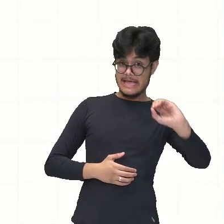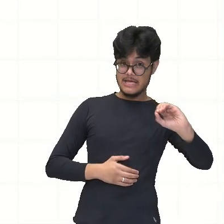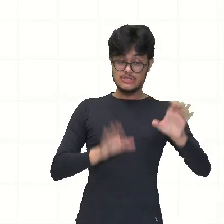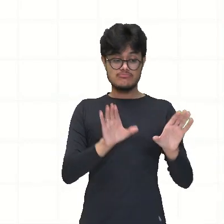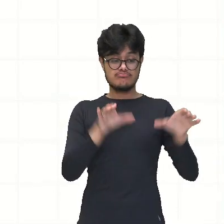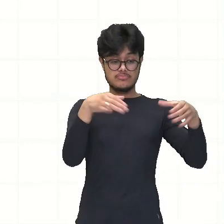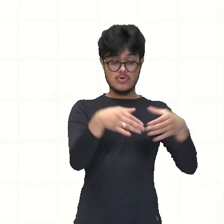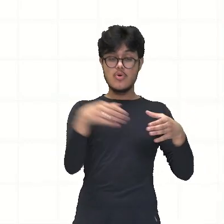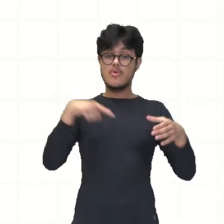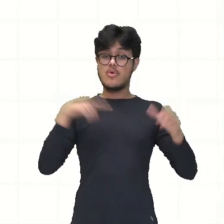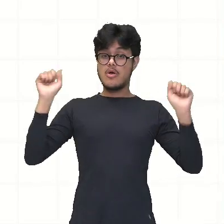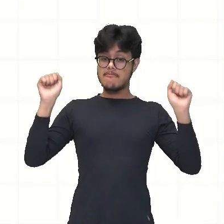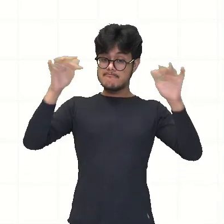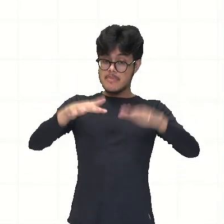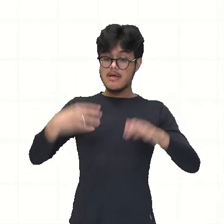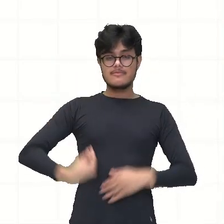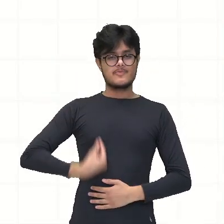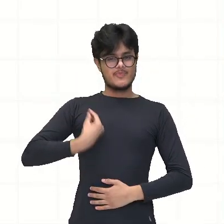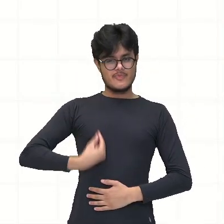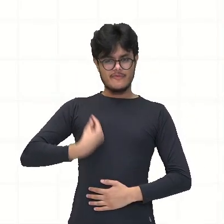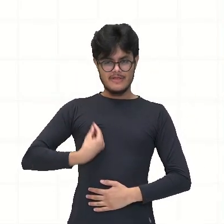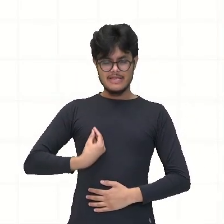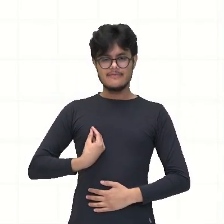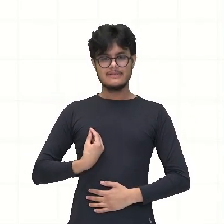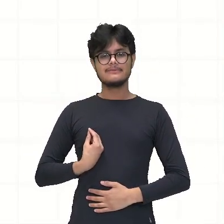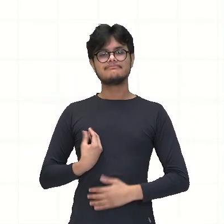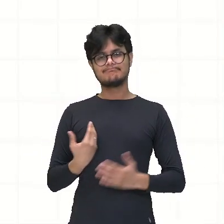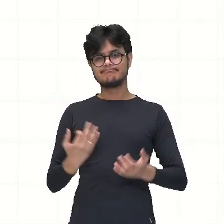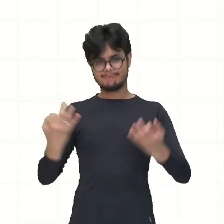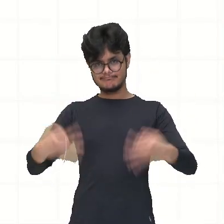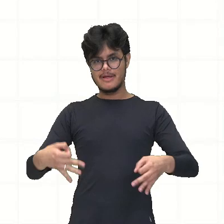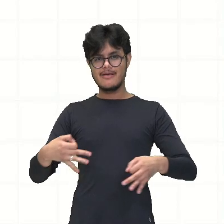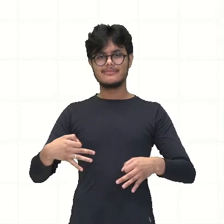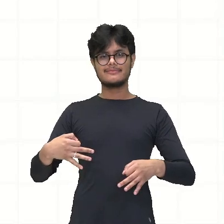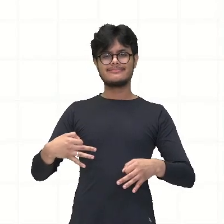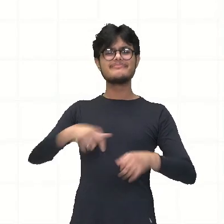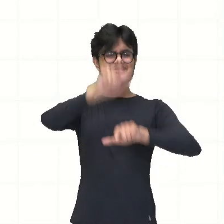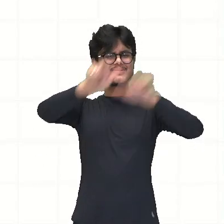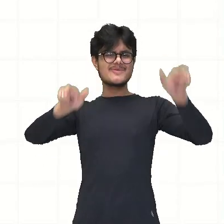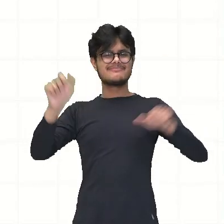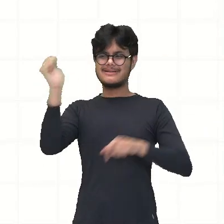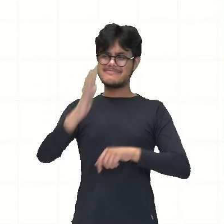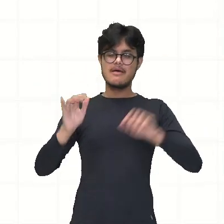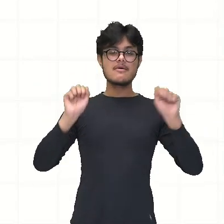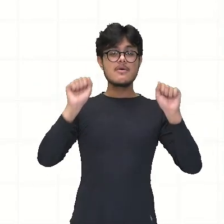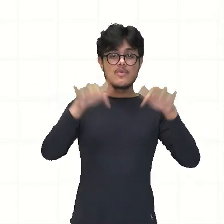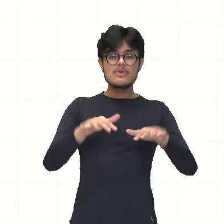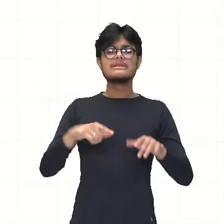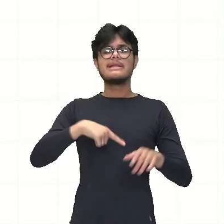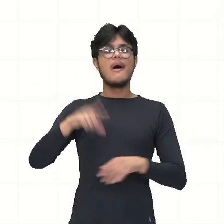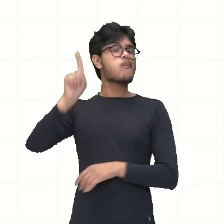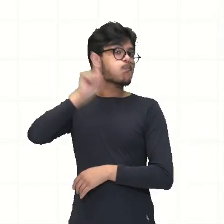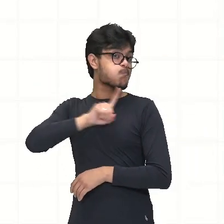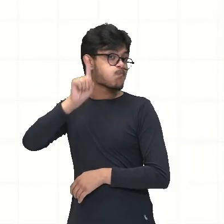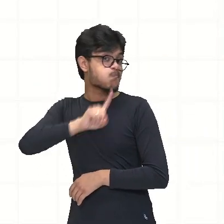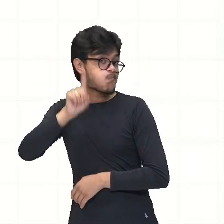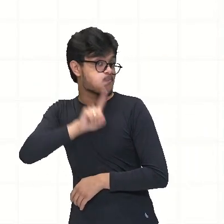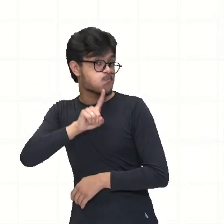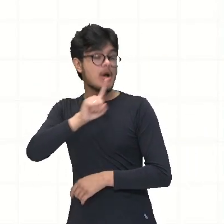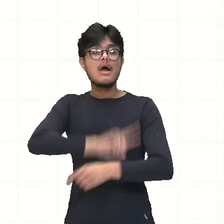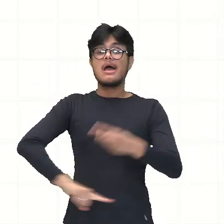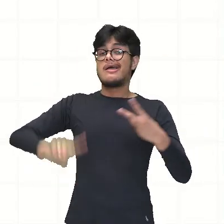comunidades recebendo ali os imigrantes, no caso os brasileiros, tá bom? Nós temos os Estados Unidos, o